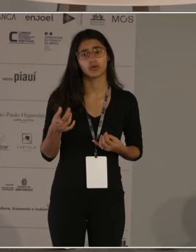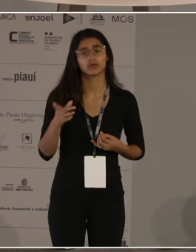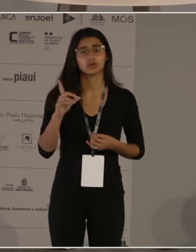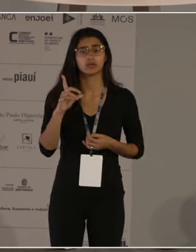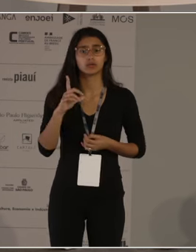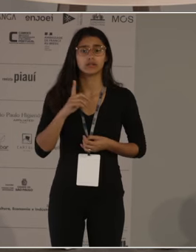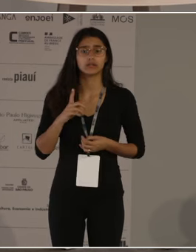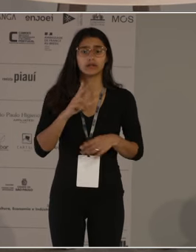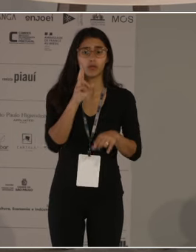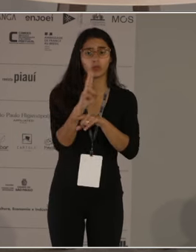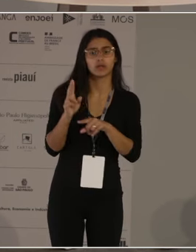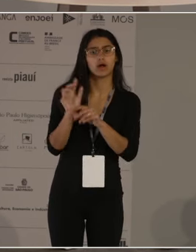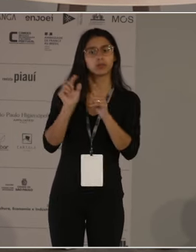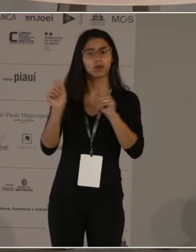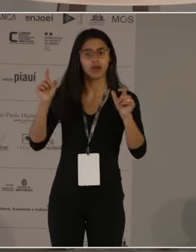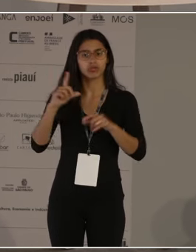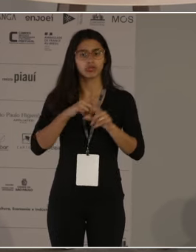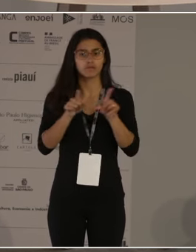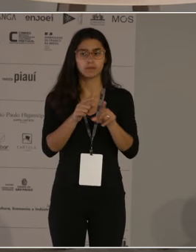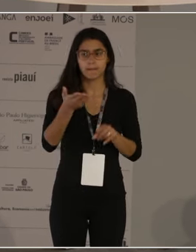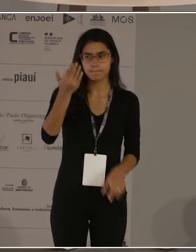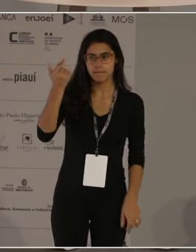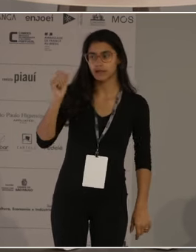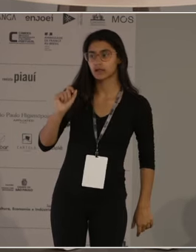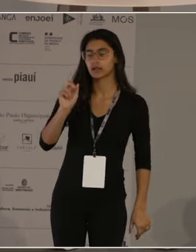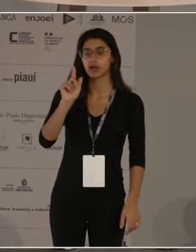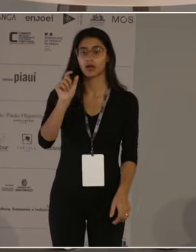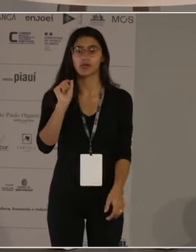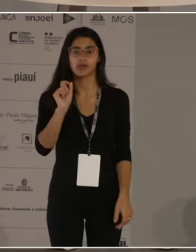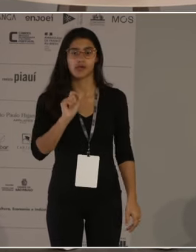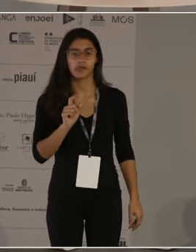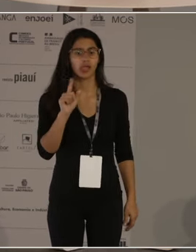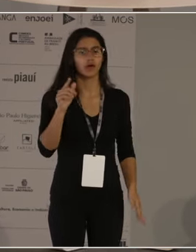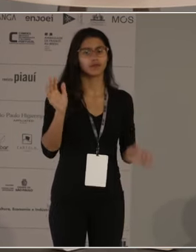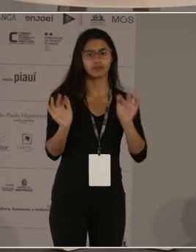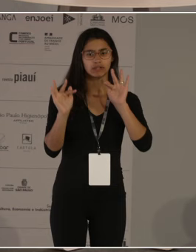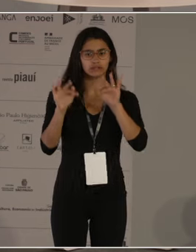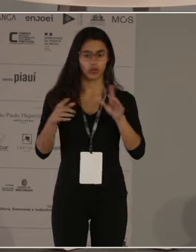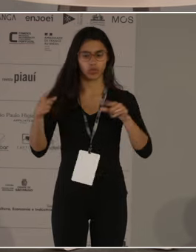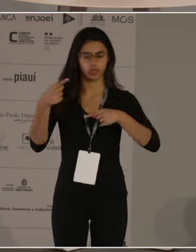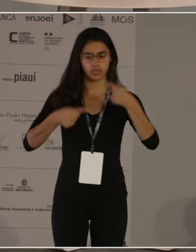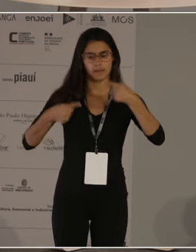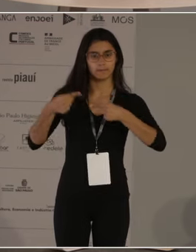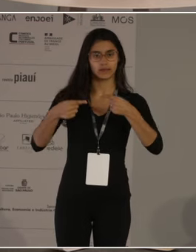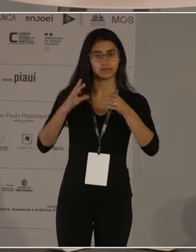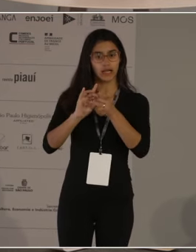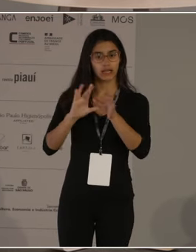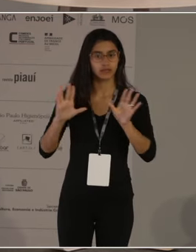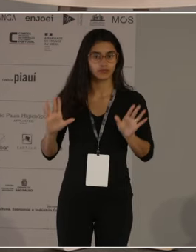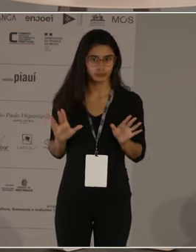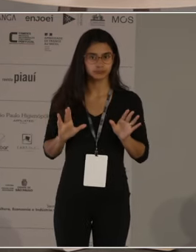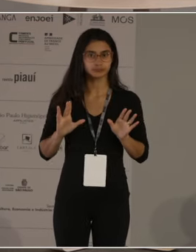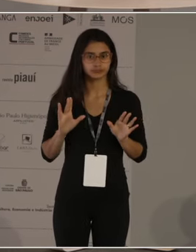eu tenho um cuidado muito grande, tive, que é assim, de não fechar um debate que está aberto, né?